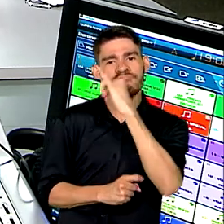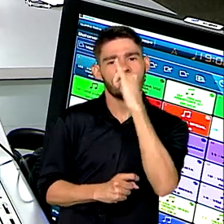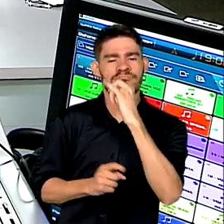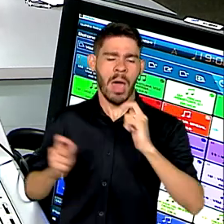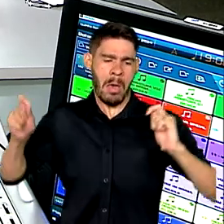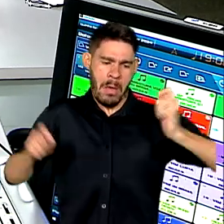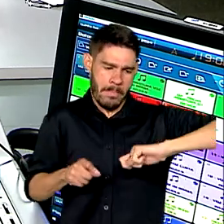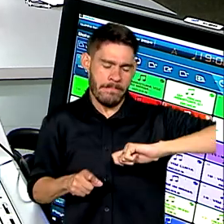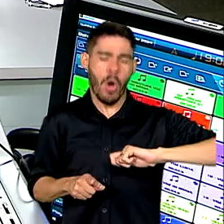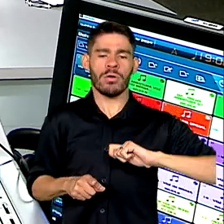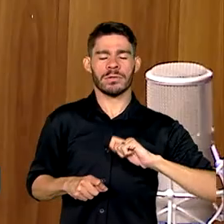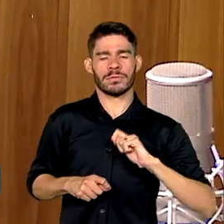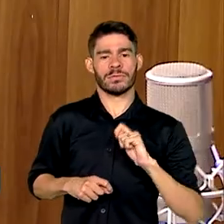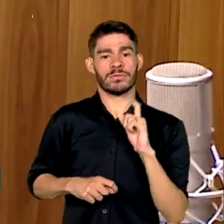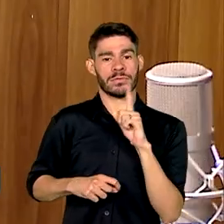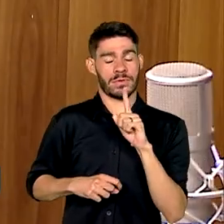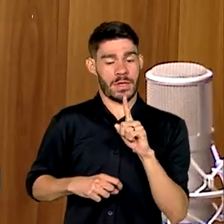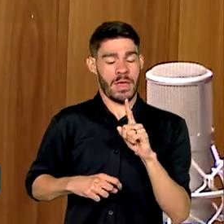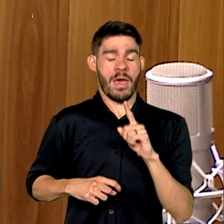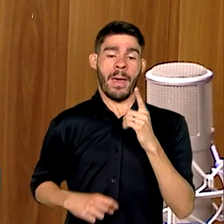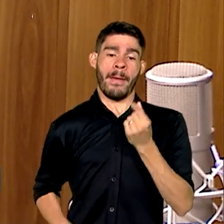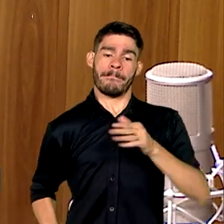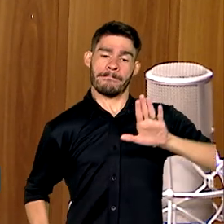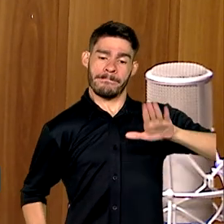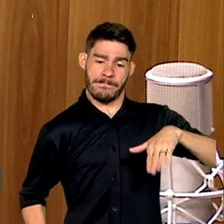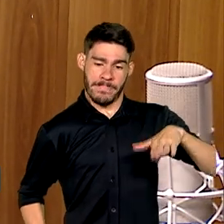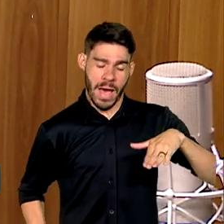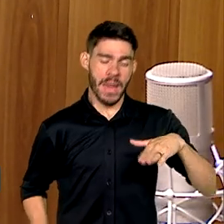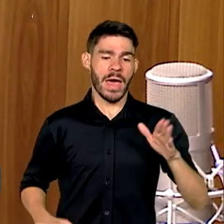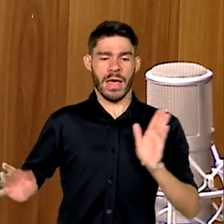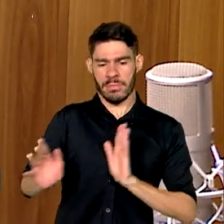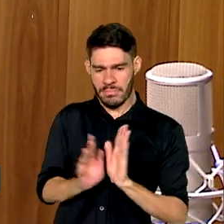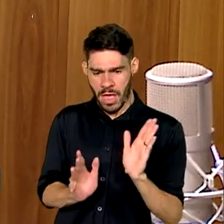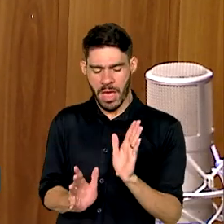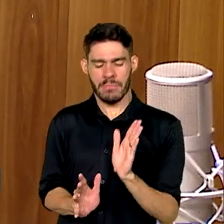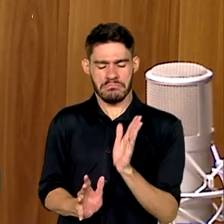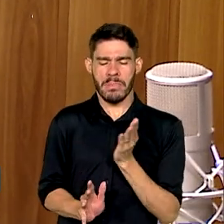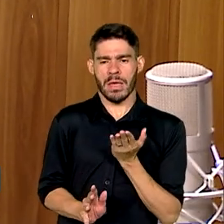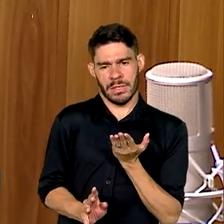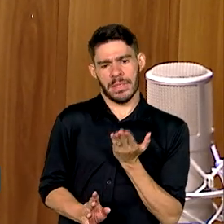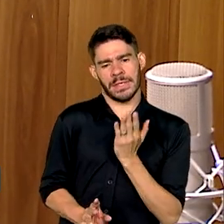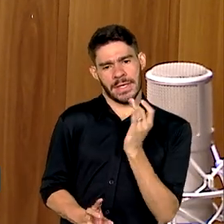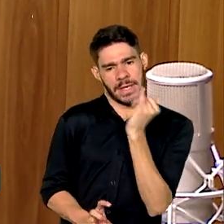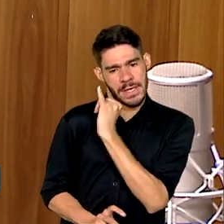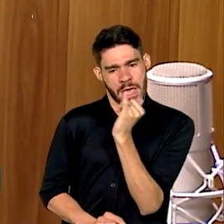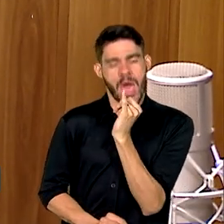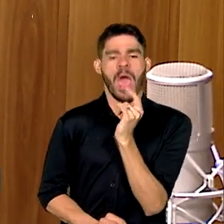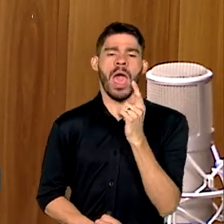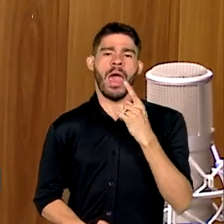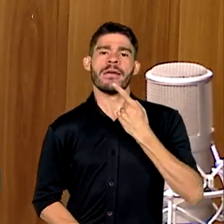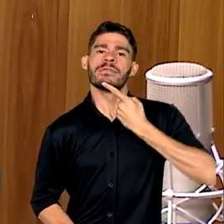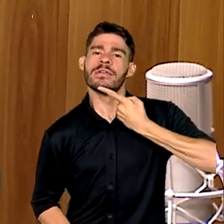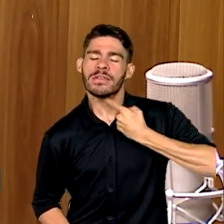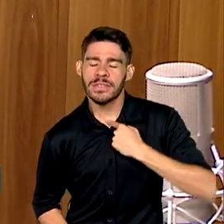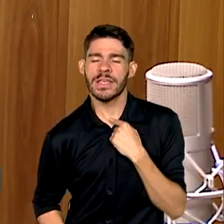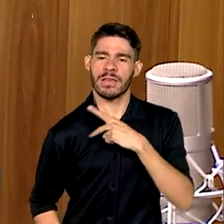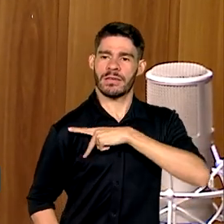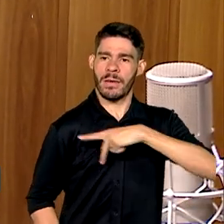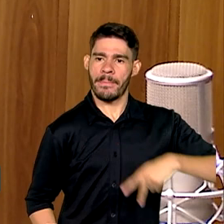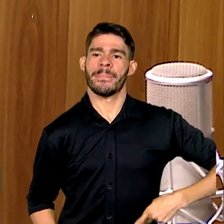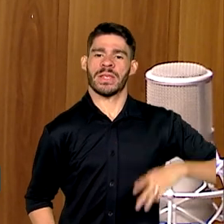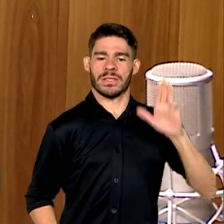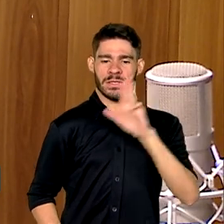possa tornar a nossa energia mais barata, mais acessível. Esse é um grande anseio do presidente Lula. A